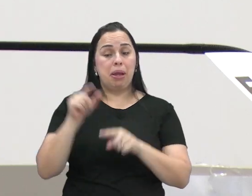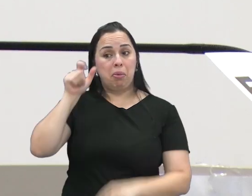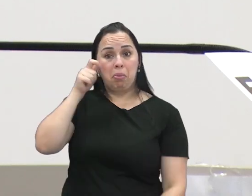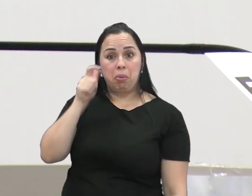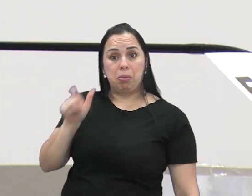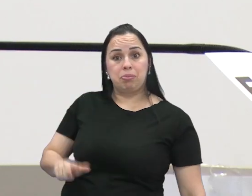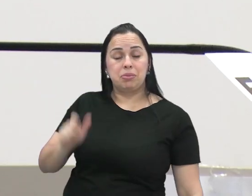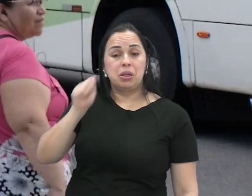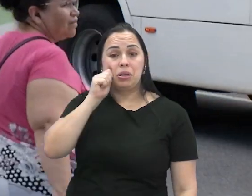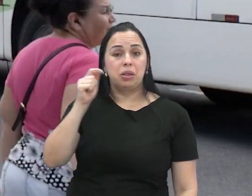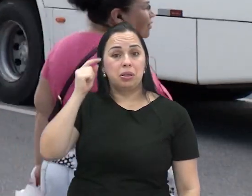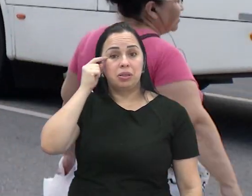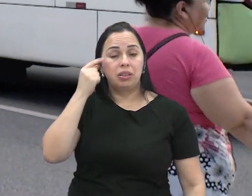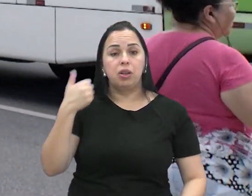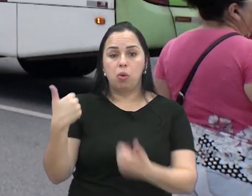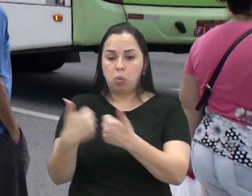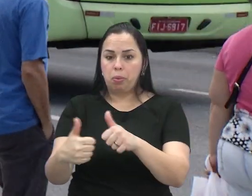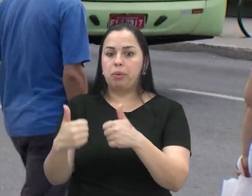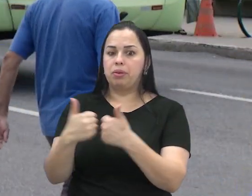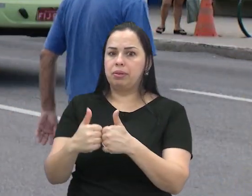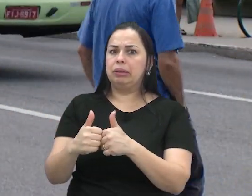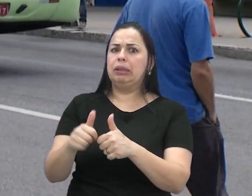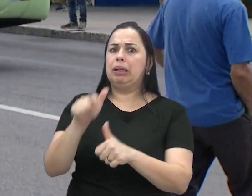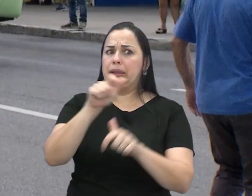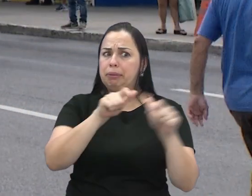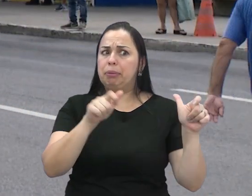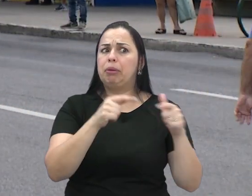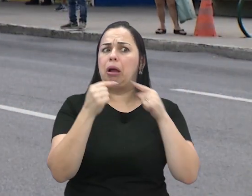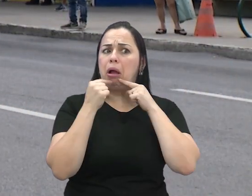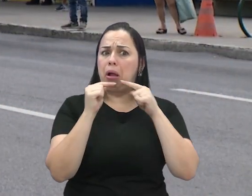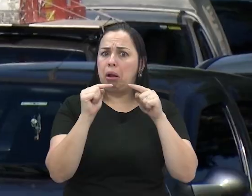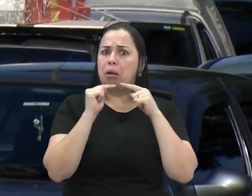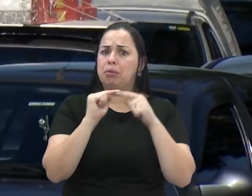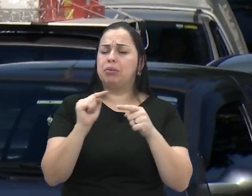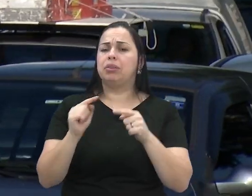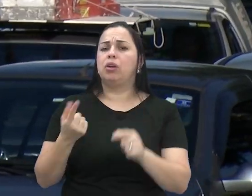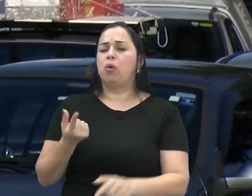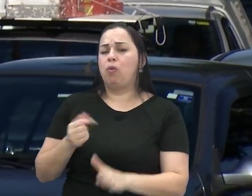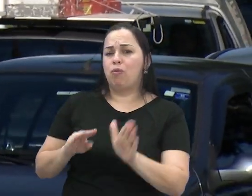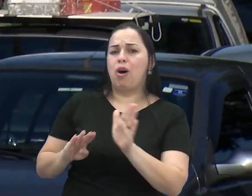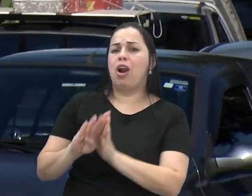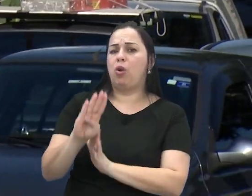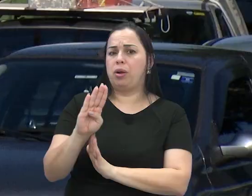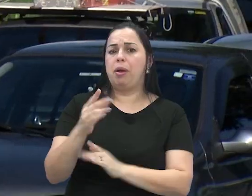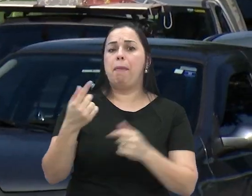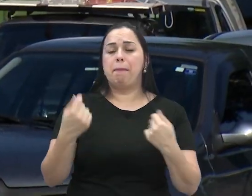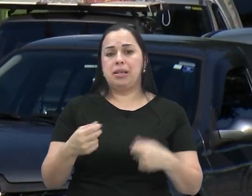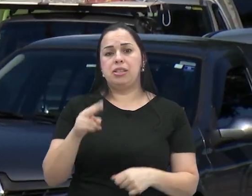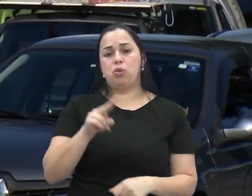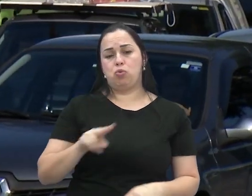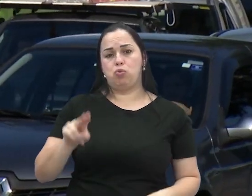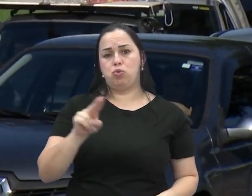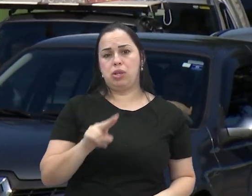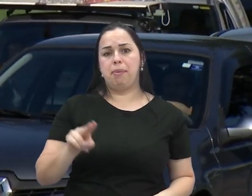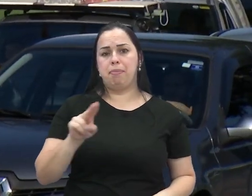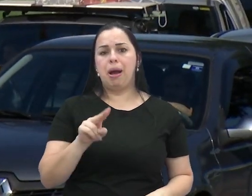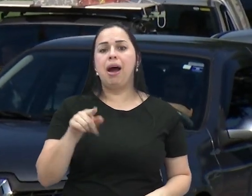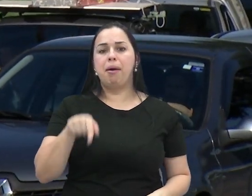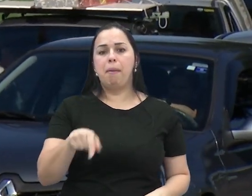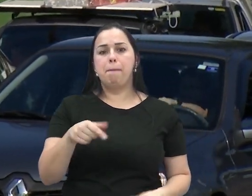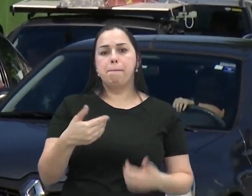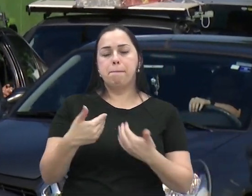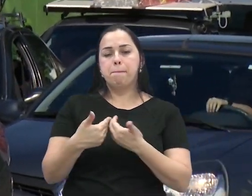vereadora Amélia Naomi, o transporte público é motivo de muitas reclamações. O aumento na tarifa precisa ser usado